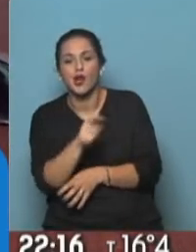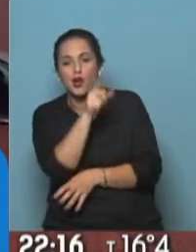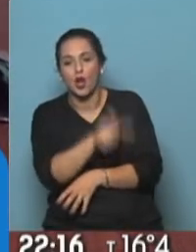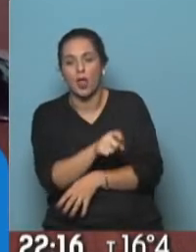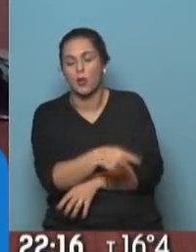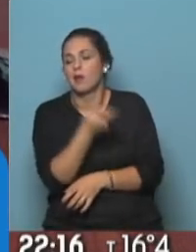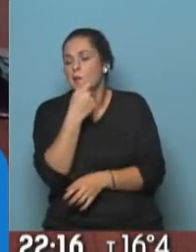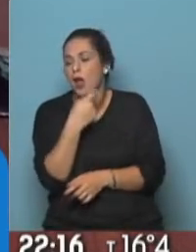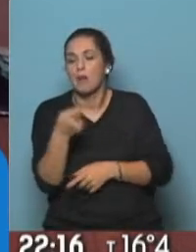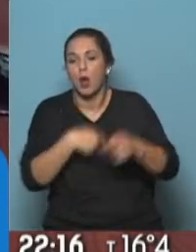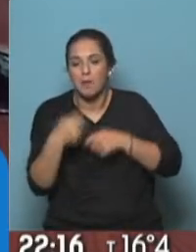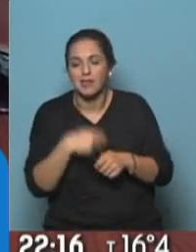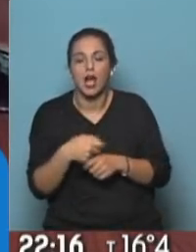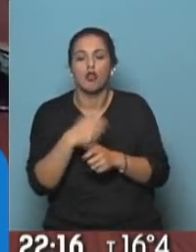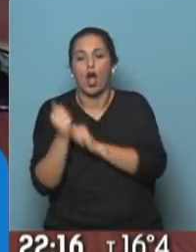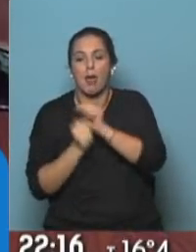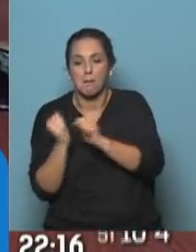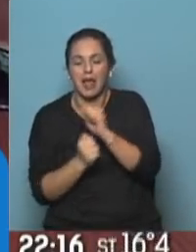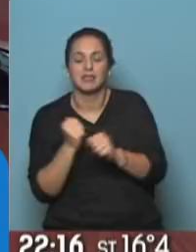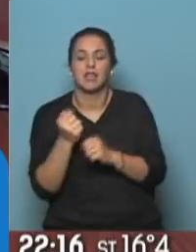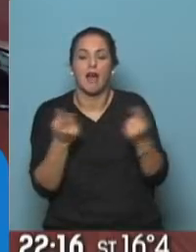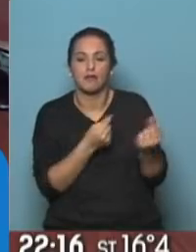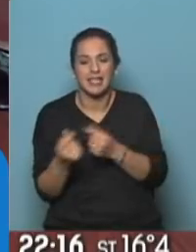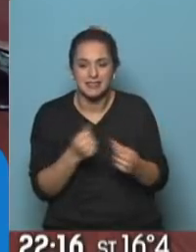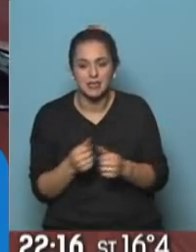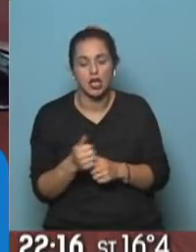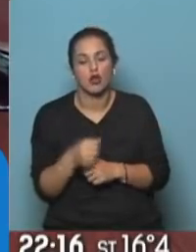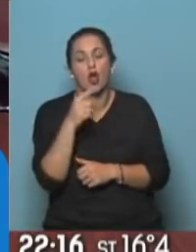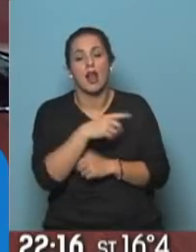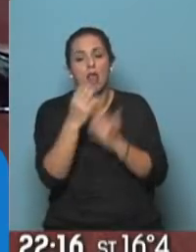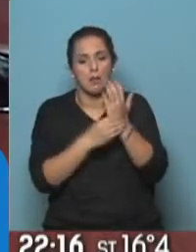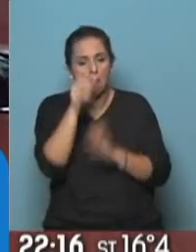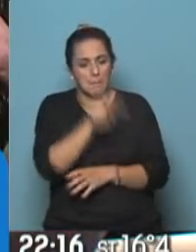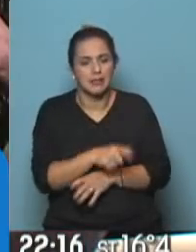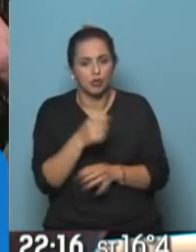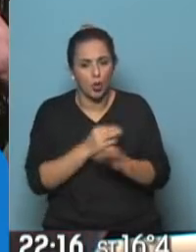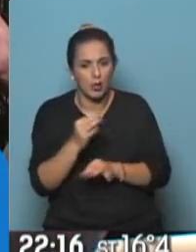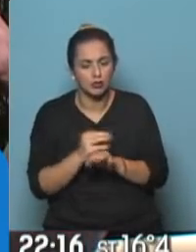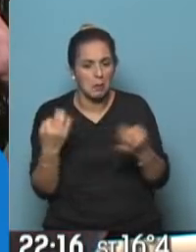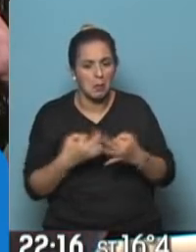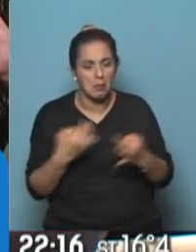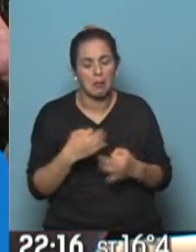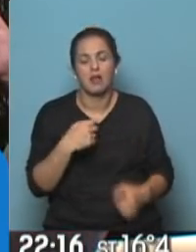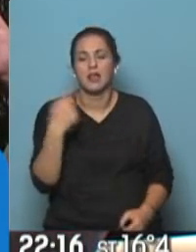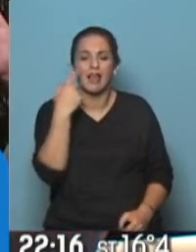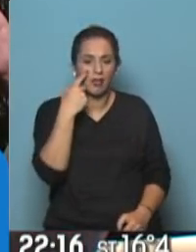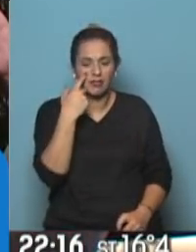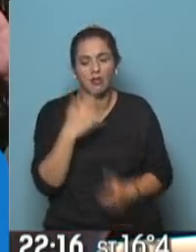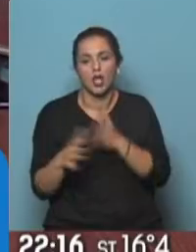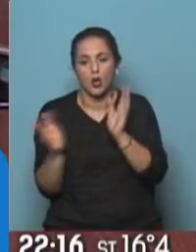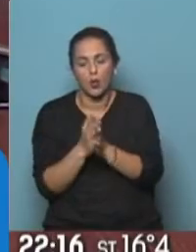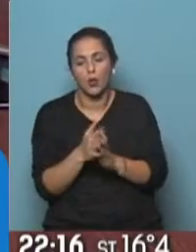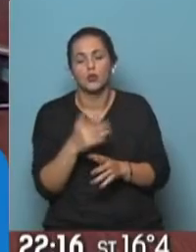Mercado financeiro, empresarial. Ele foi um bom ministro de educação, foi um bom prefeito, intendente, sobretudo junto